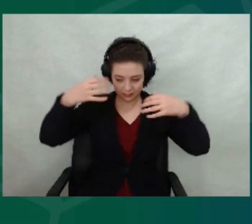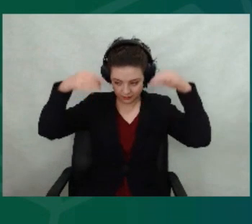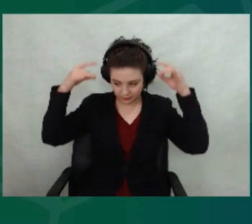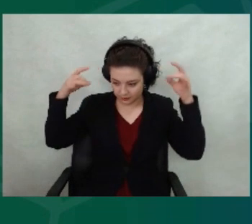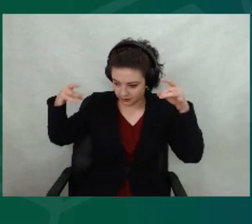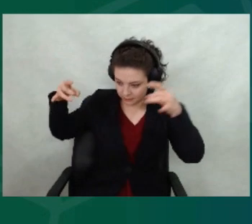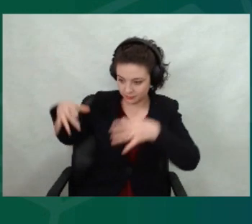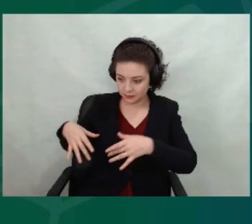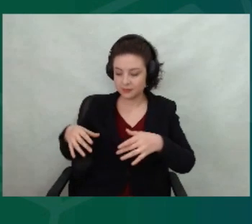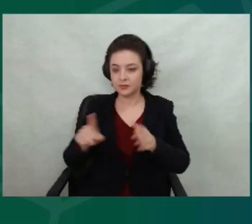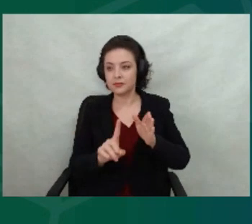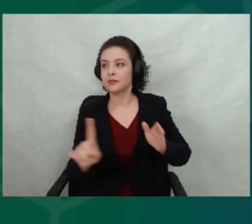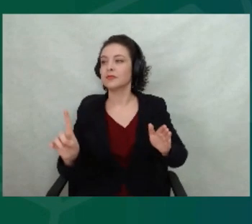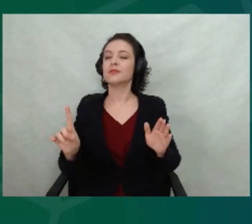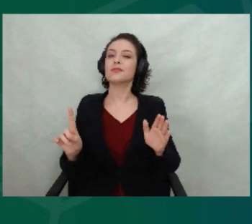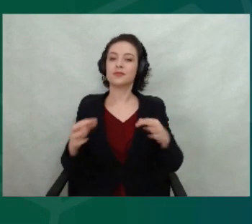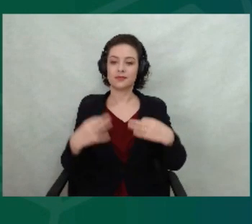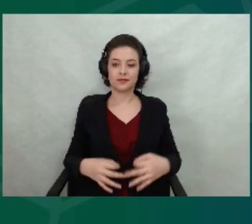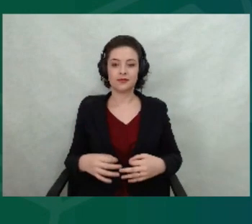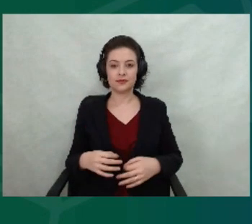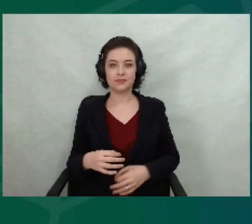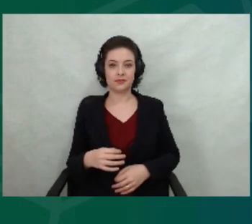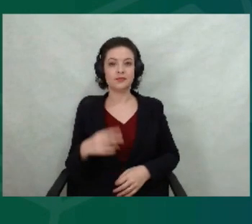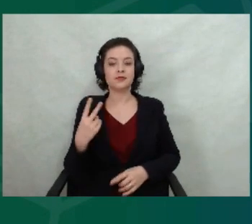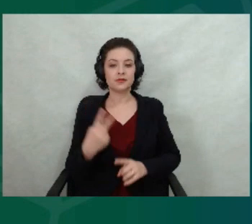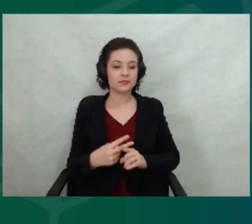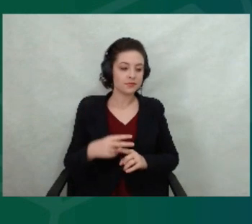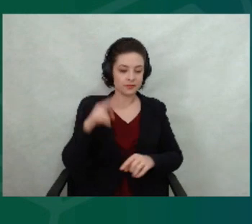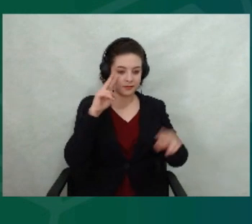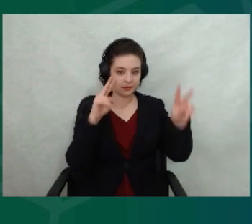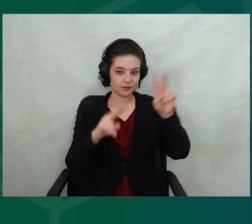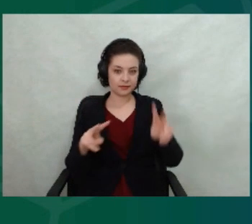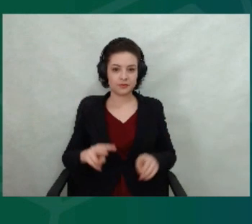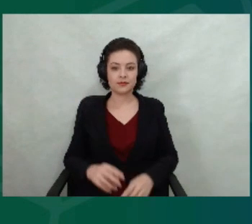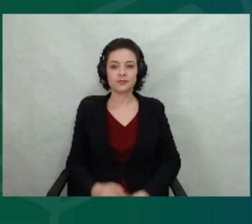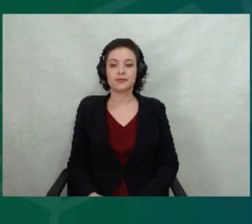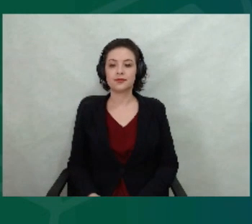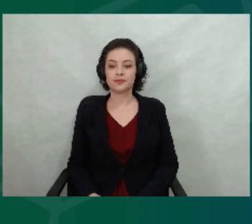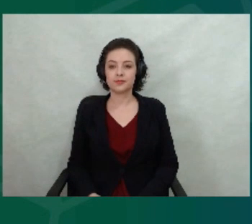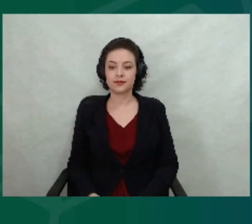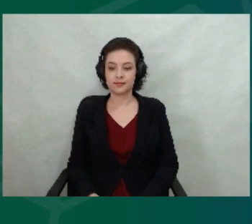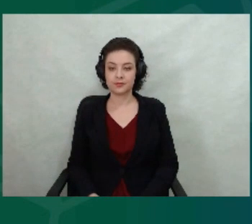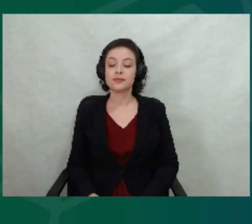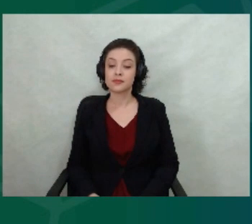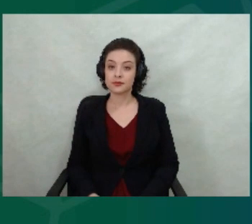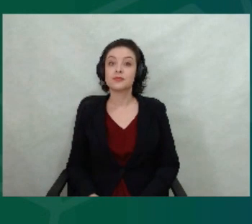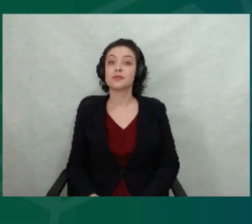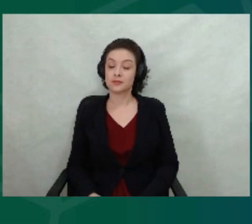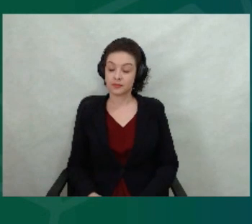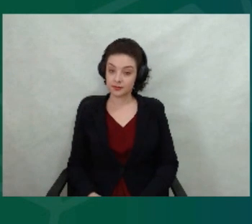dupla checagem na desparamentação. Foram desafios